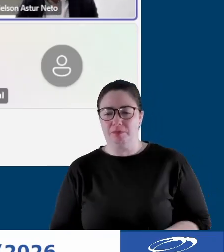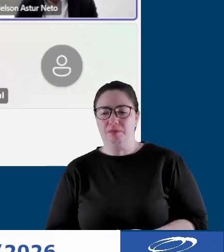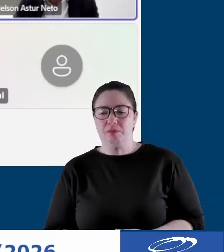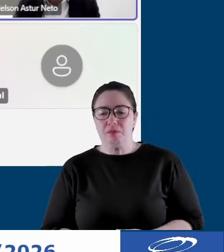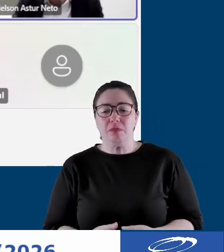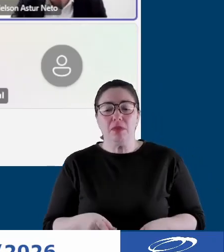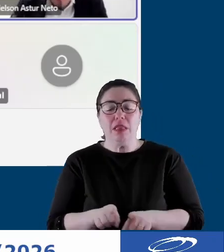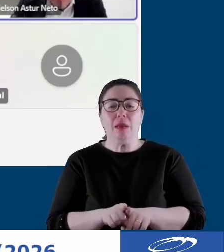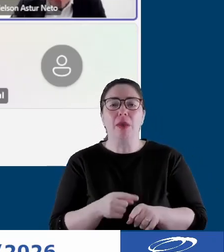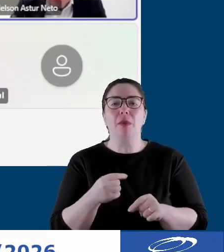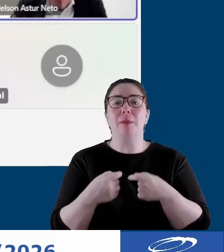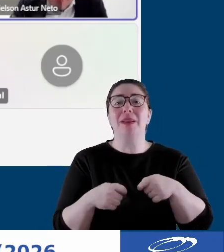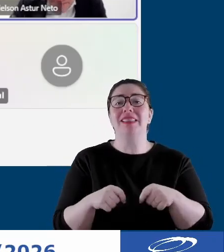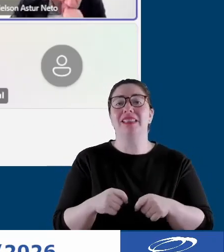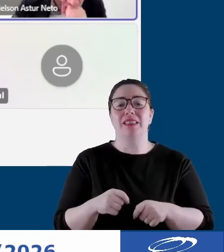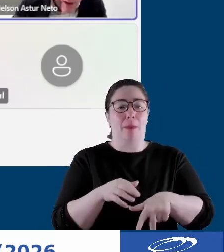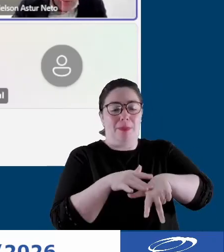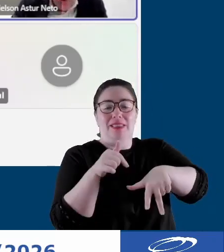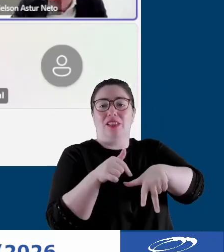também de muitos